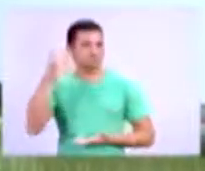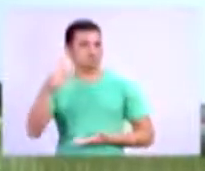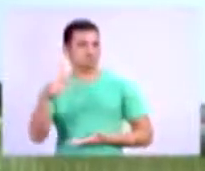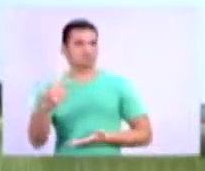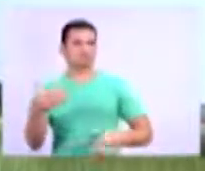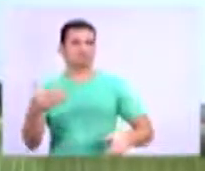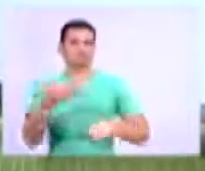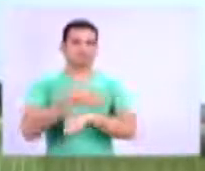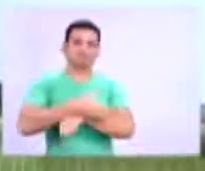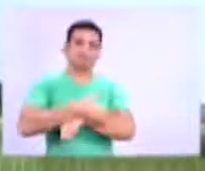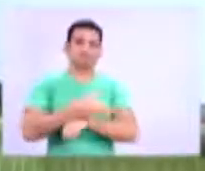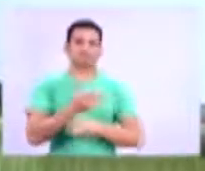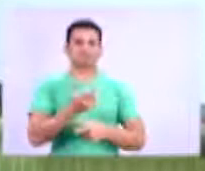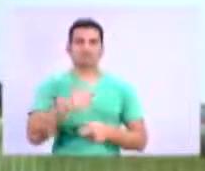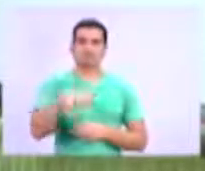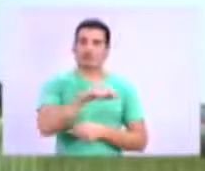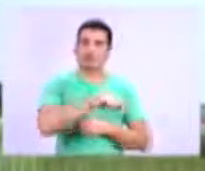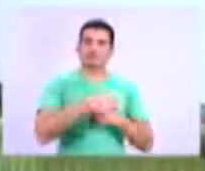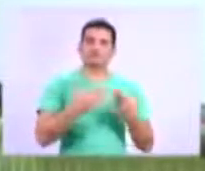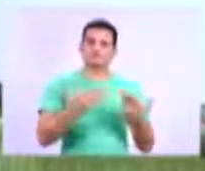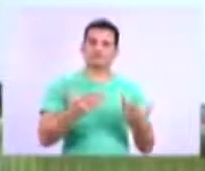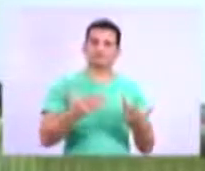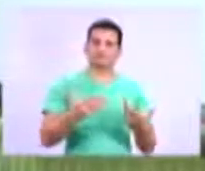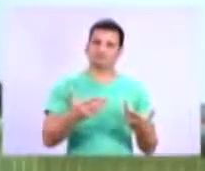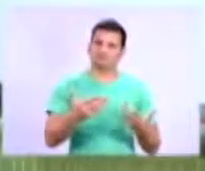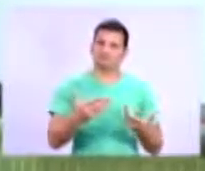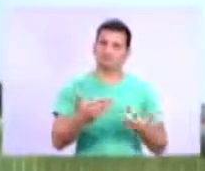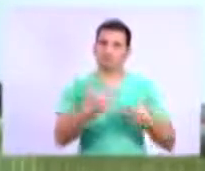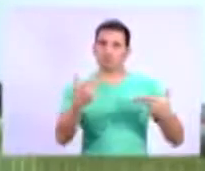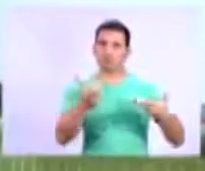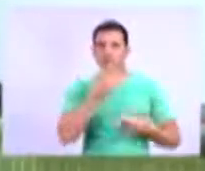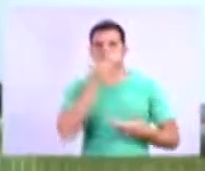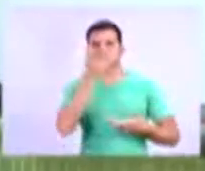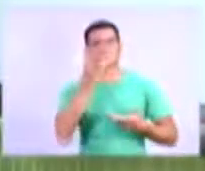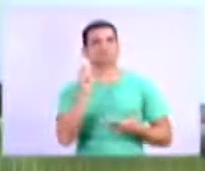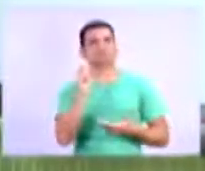acesso a esses benefícios, a isso que nos torna